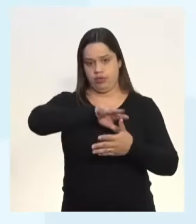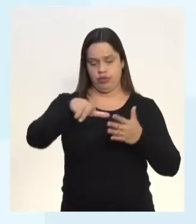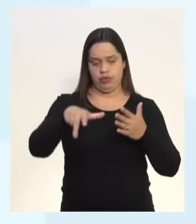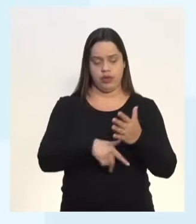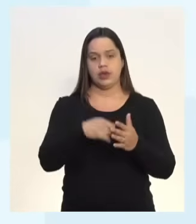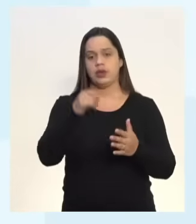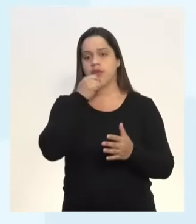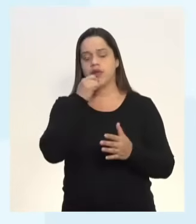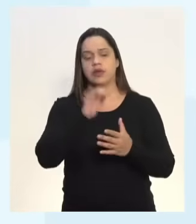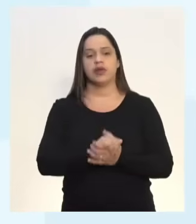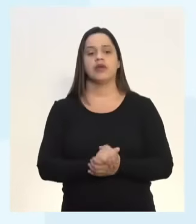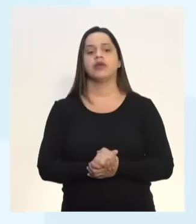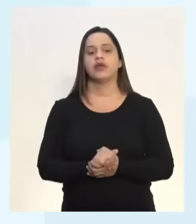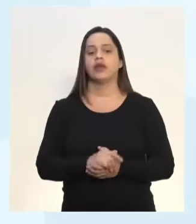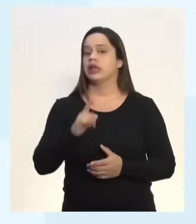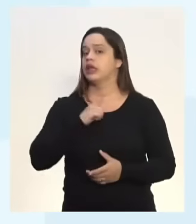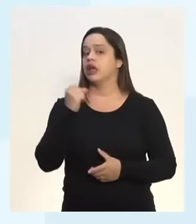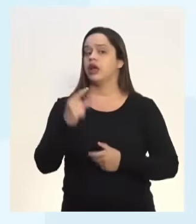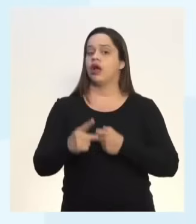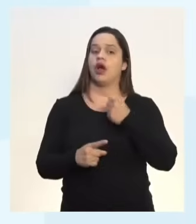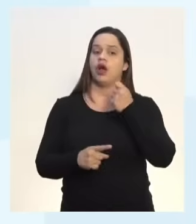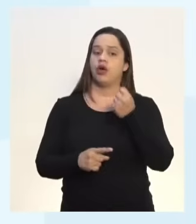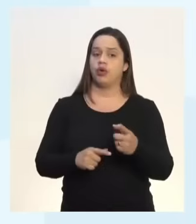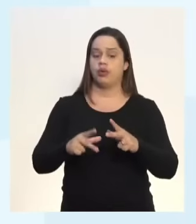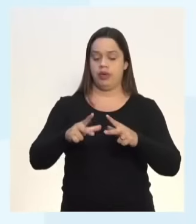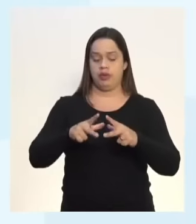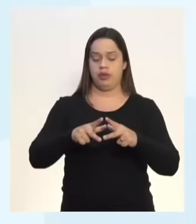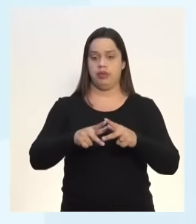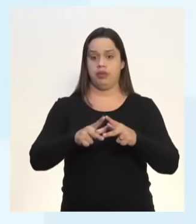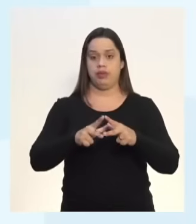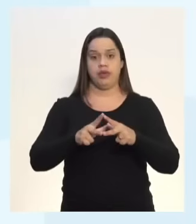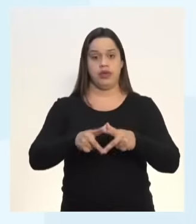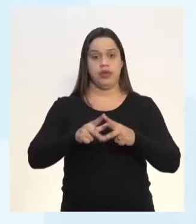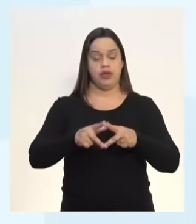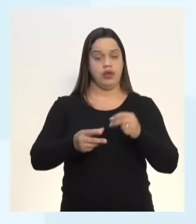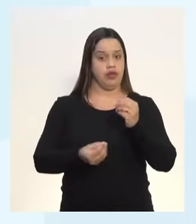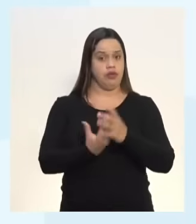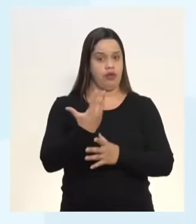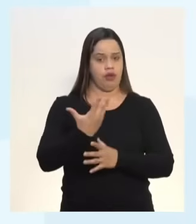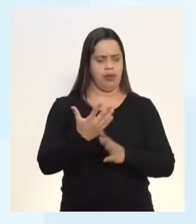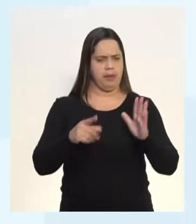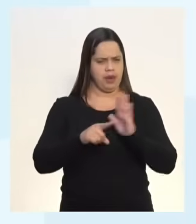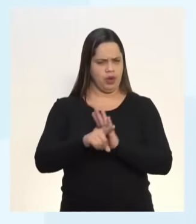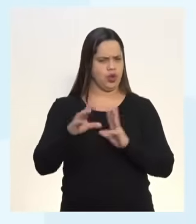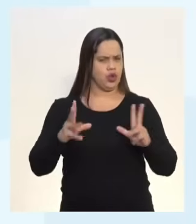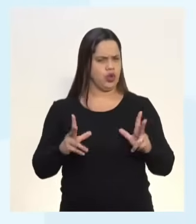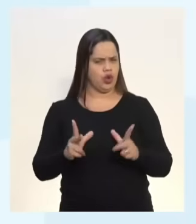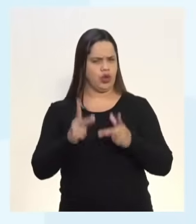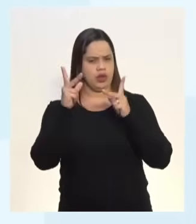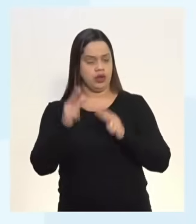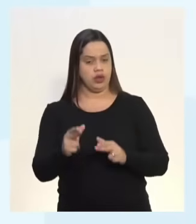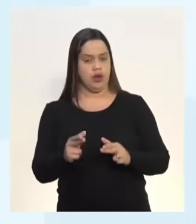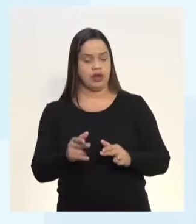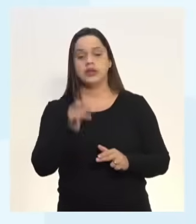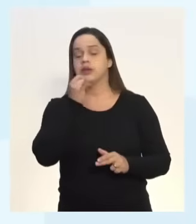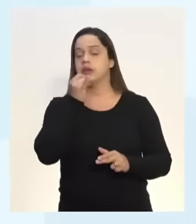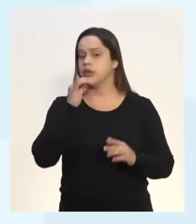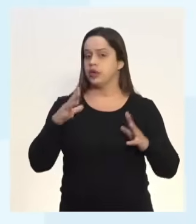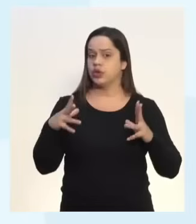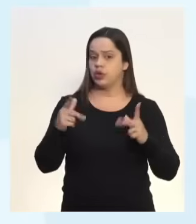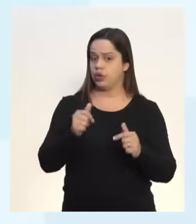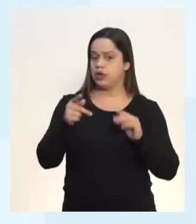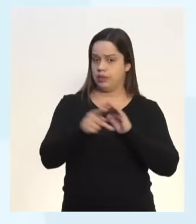primeira eu tenho algumas figuras formando esse poliedro. Todas são iguais? Então, no caso ali, todas